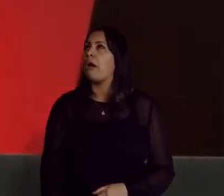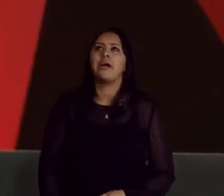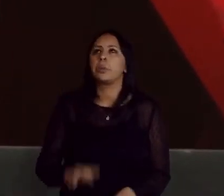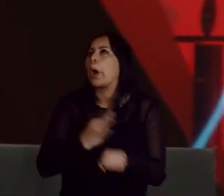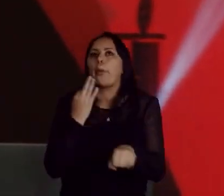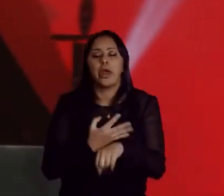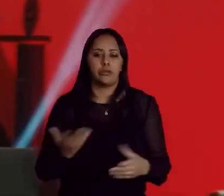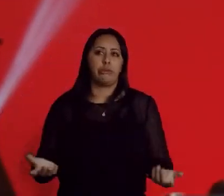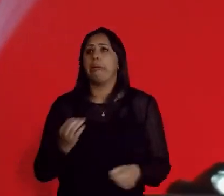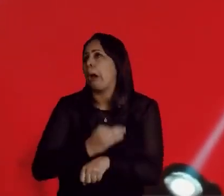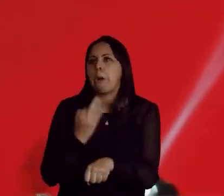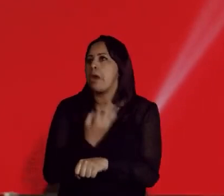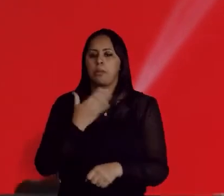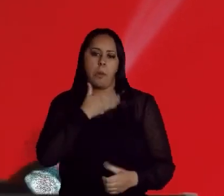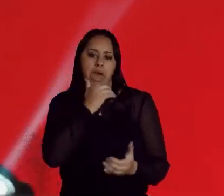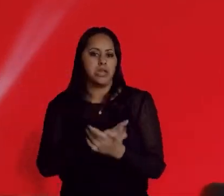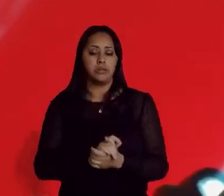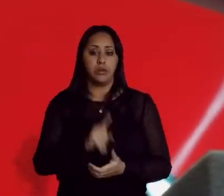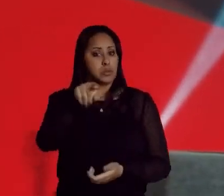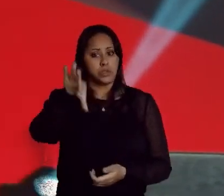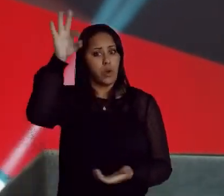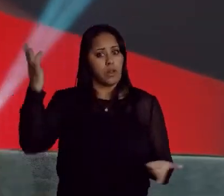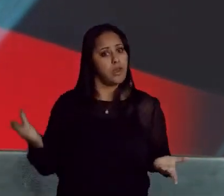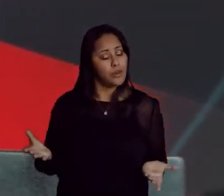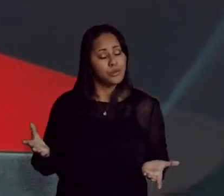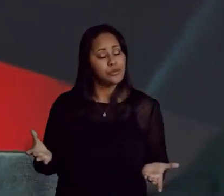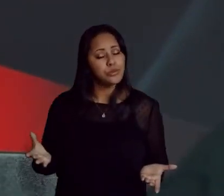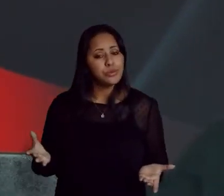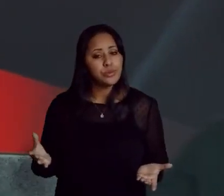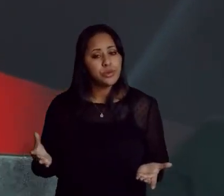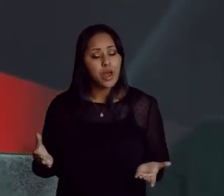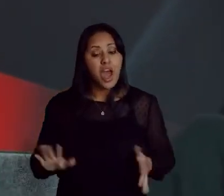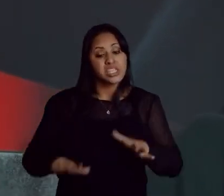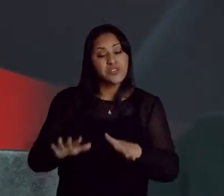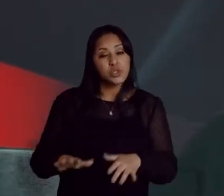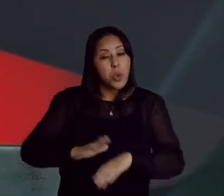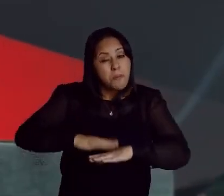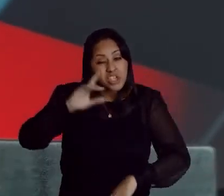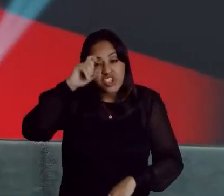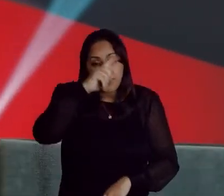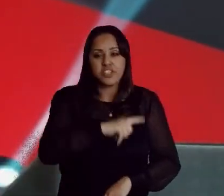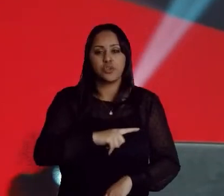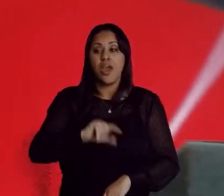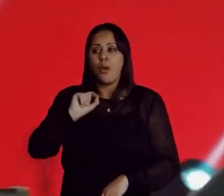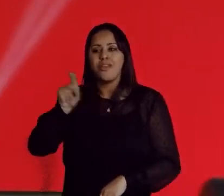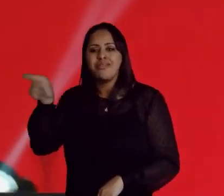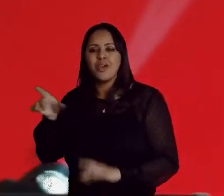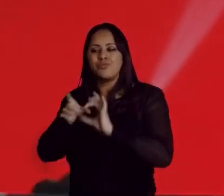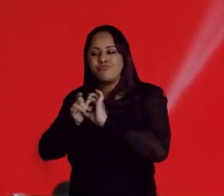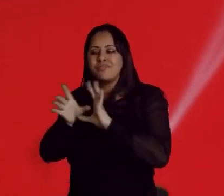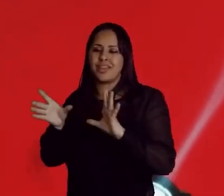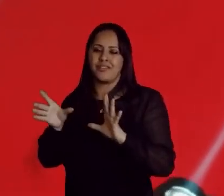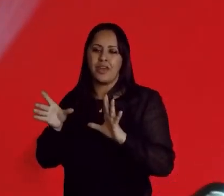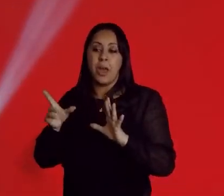você escolheu. E às vezes aquilo que é mais difícil no outro é justamente uma essência que Deus permite